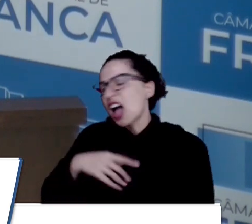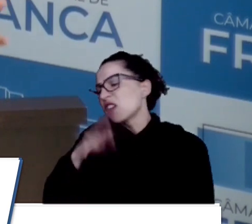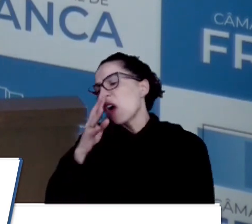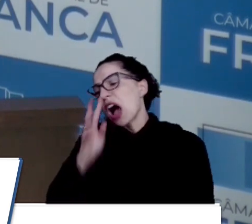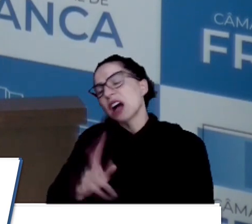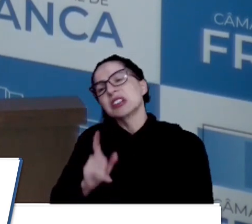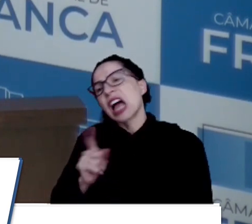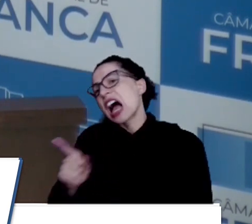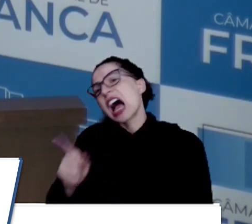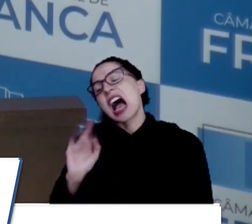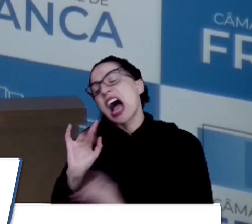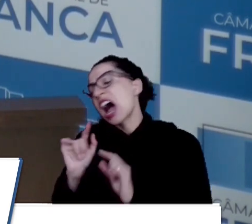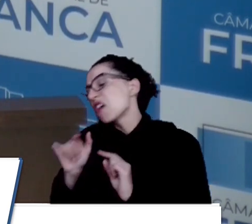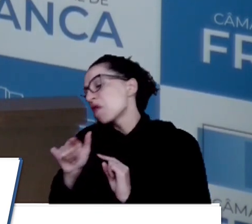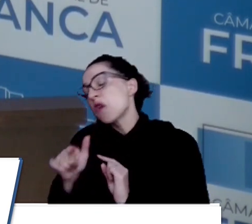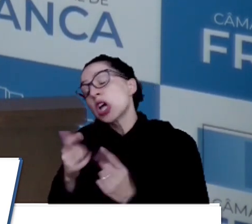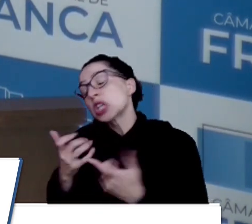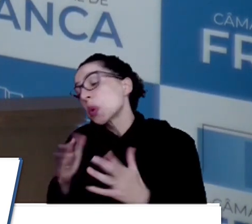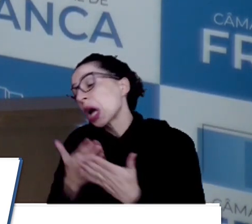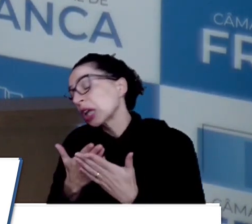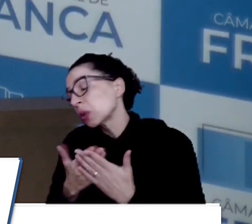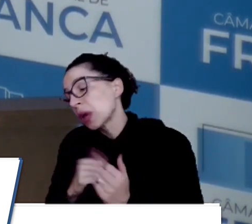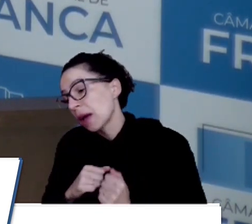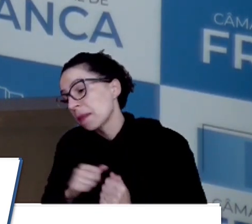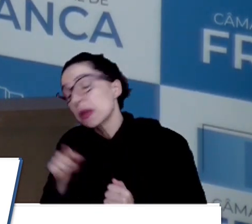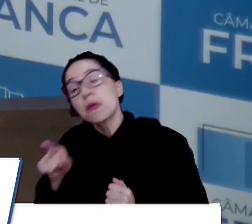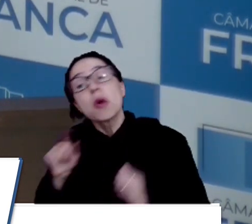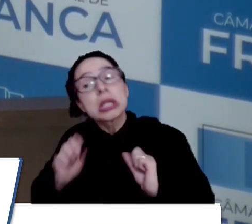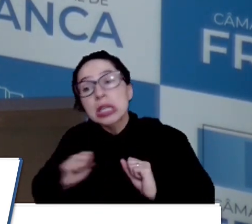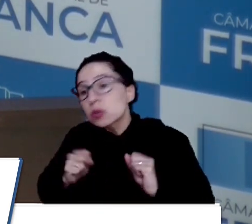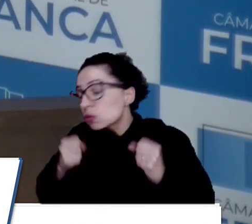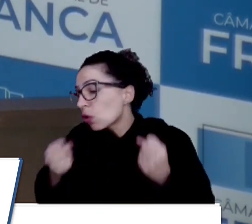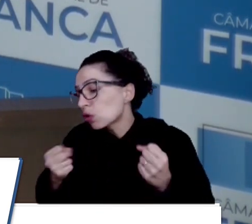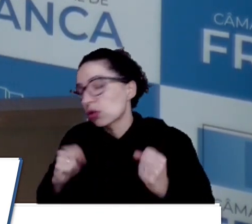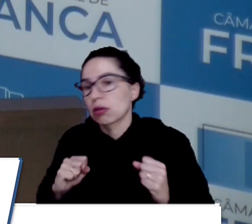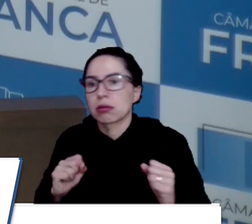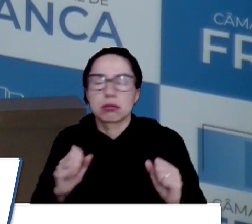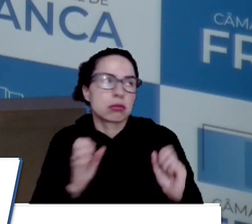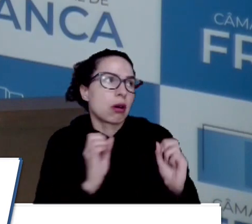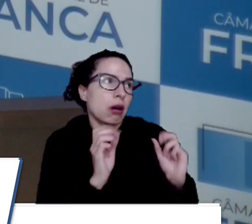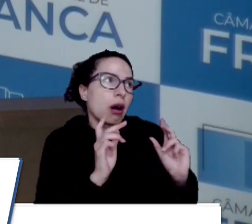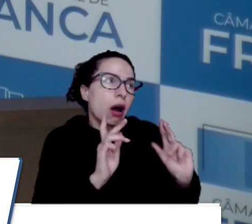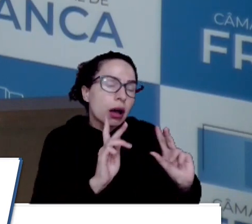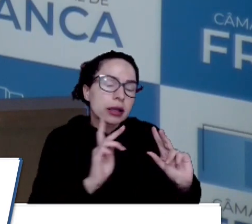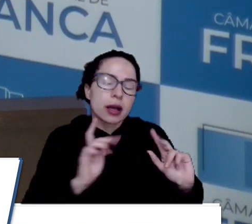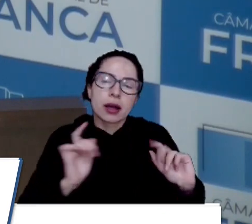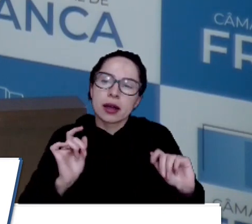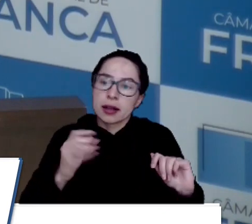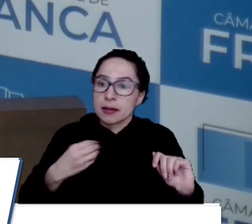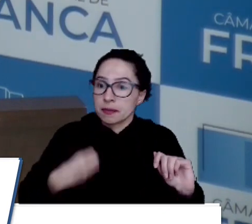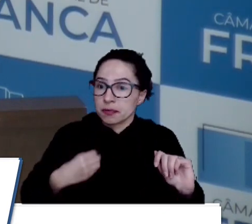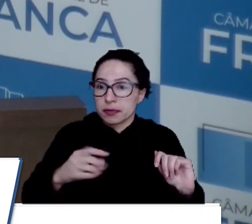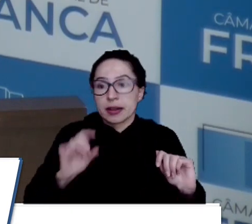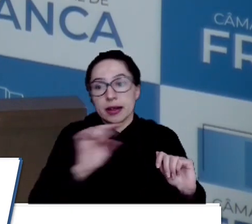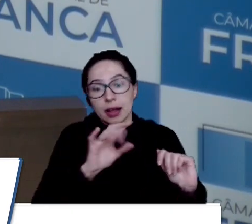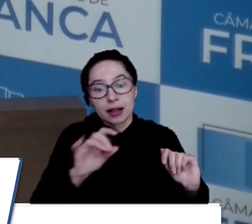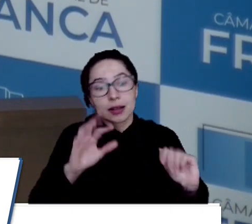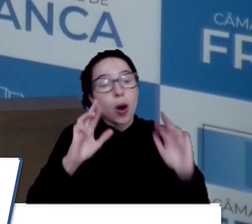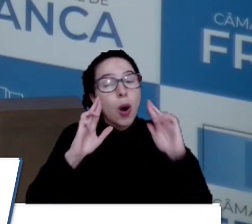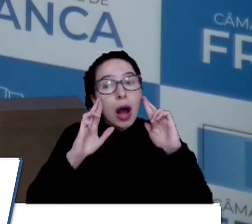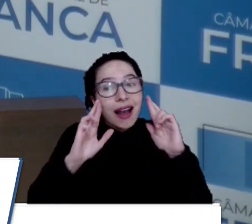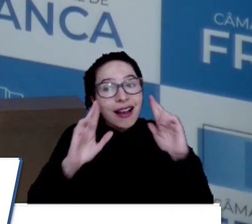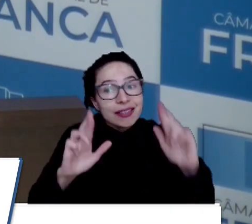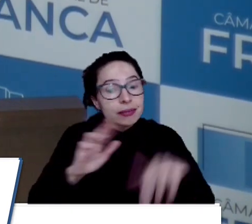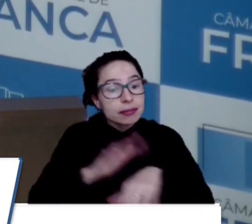mas você não quer estudar, você não esforçou. Não, tudo bem, a gente tem que respeitar as escolhas